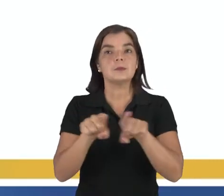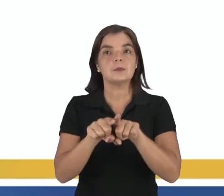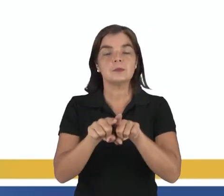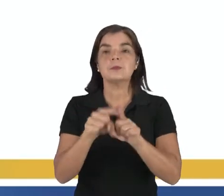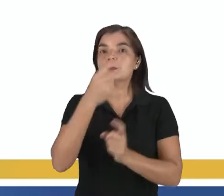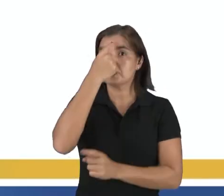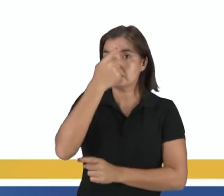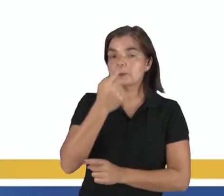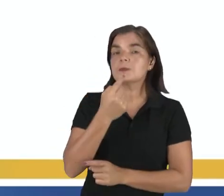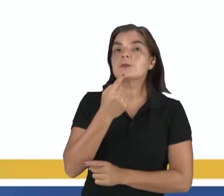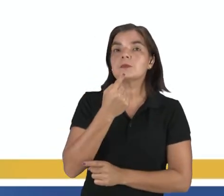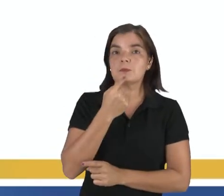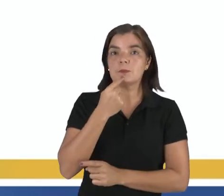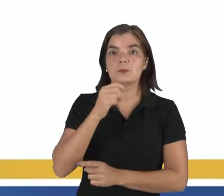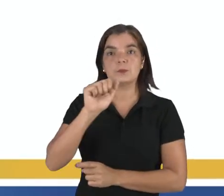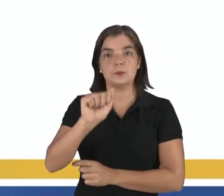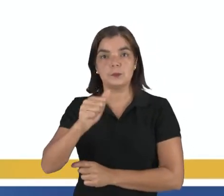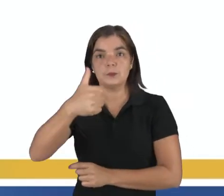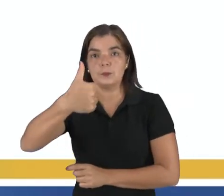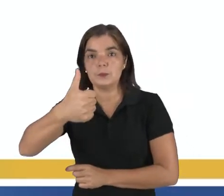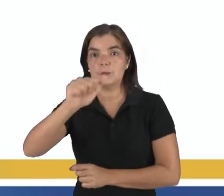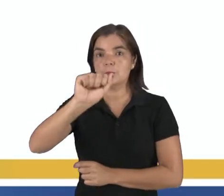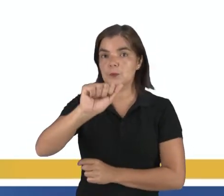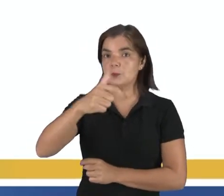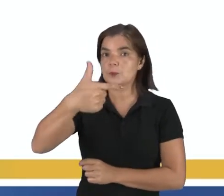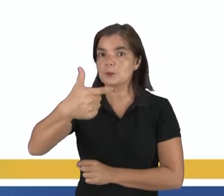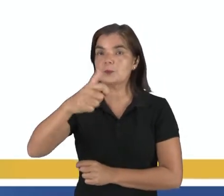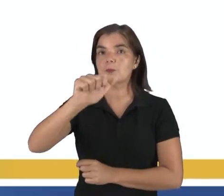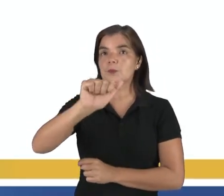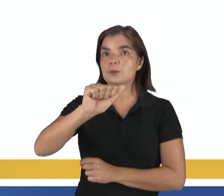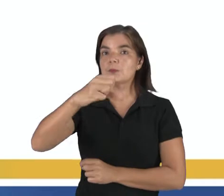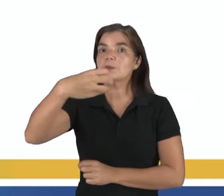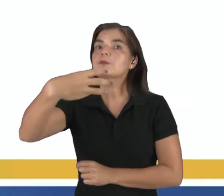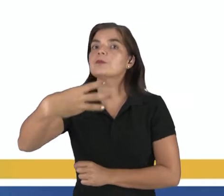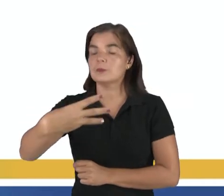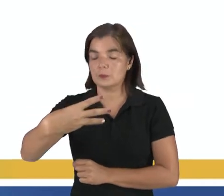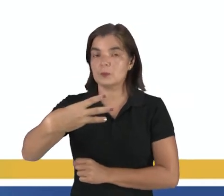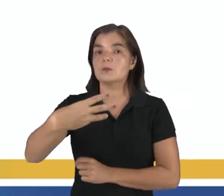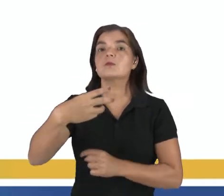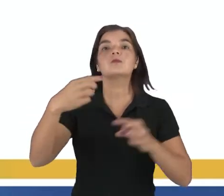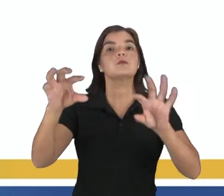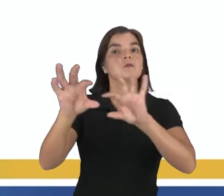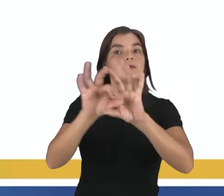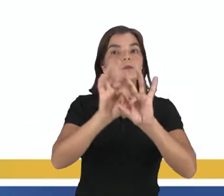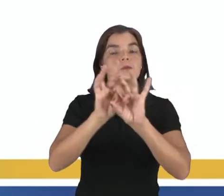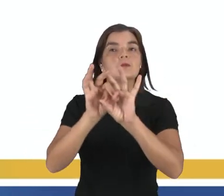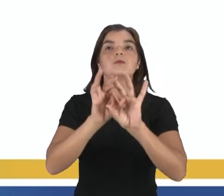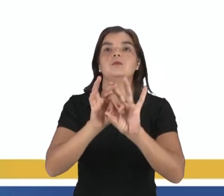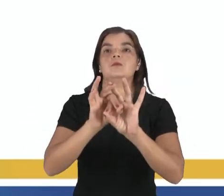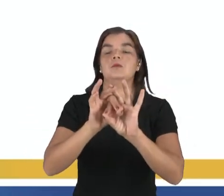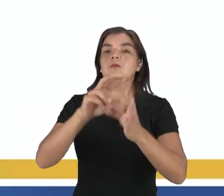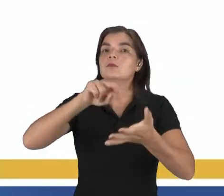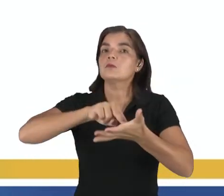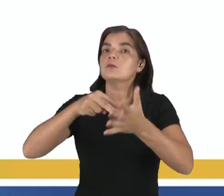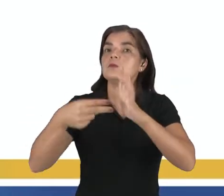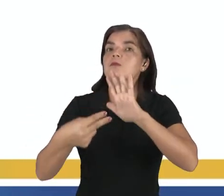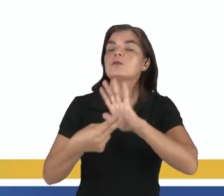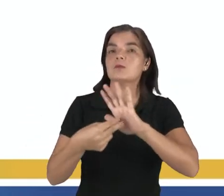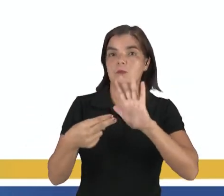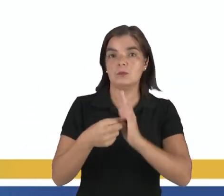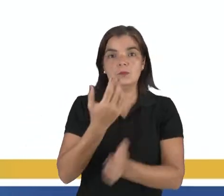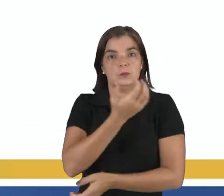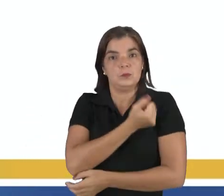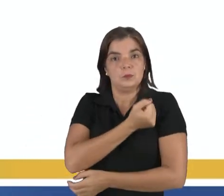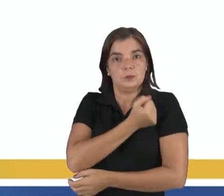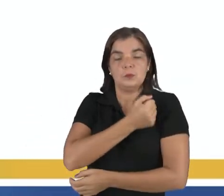ter na imagem o A1, o A2 e o A3, onde eles têm correspondência, ou seja, os